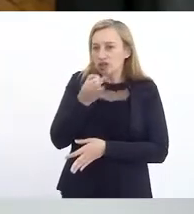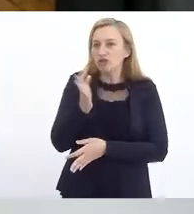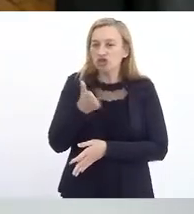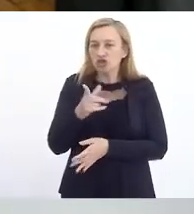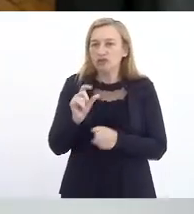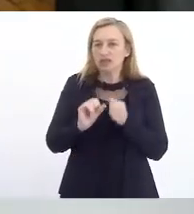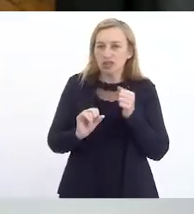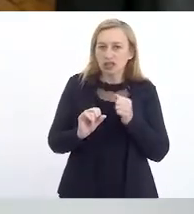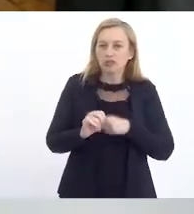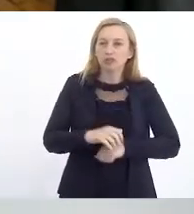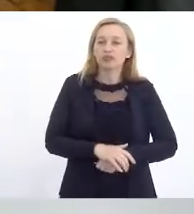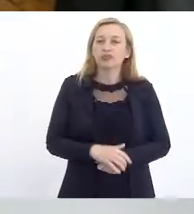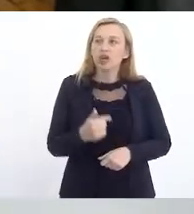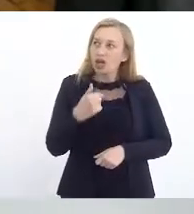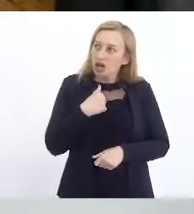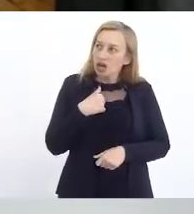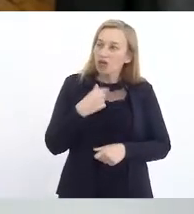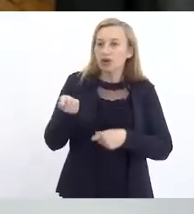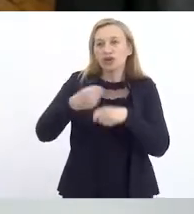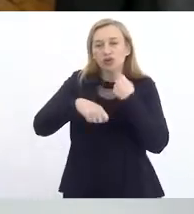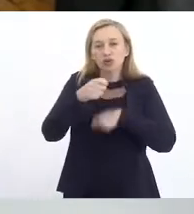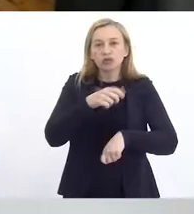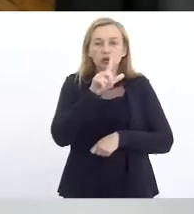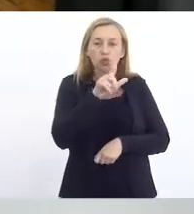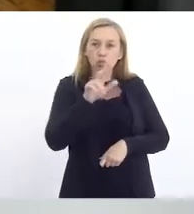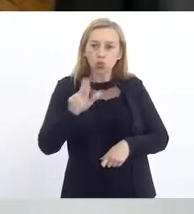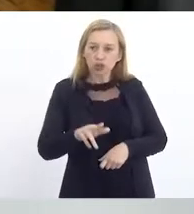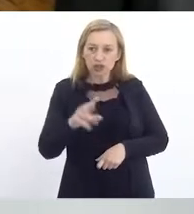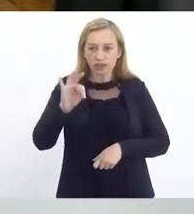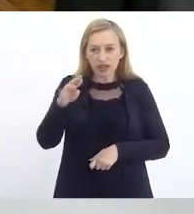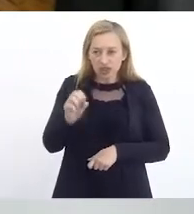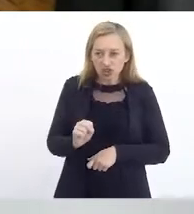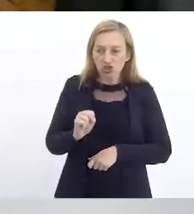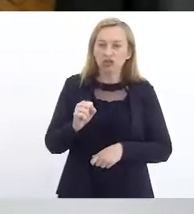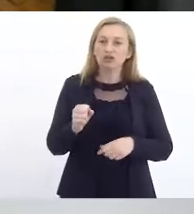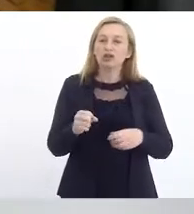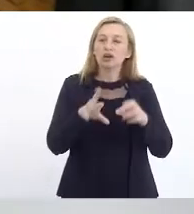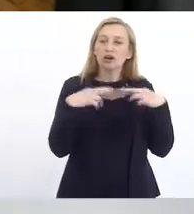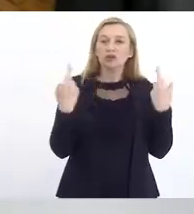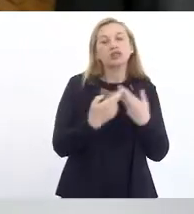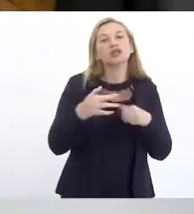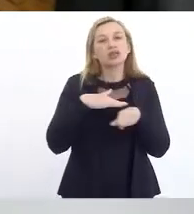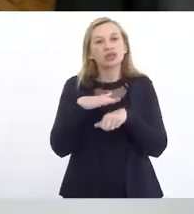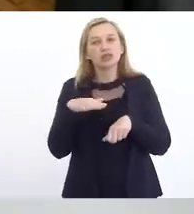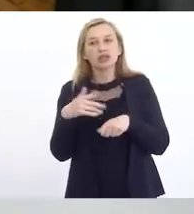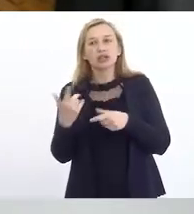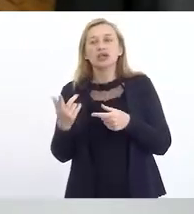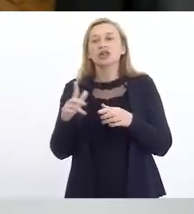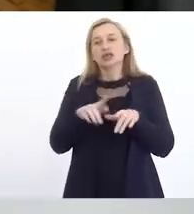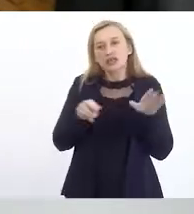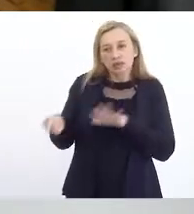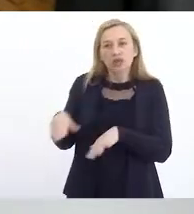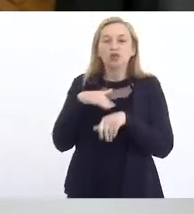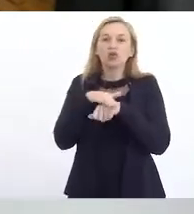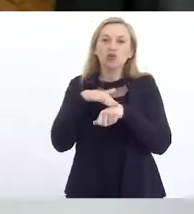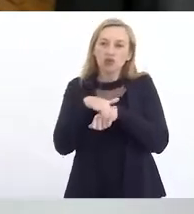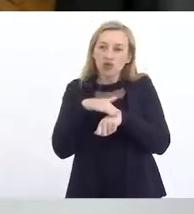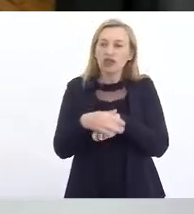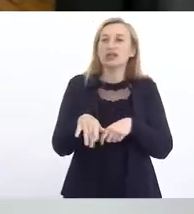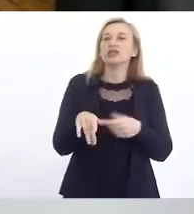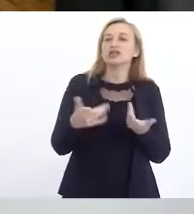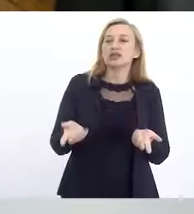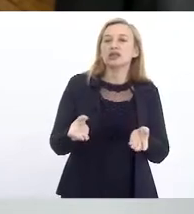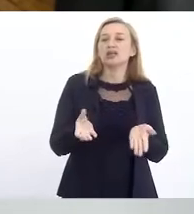fez, eu e o economista Luiz Martins. A gente teve uma reunião essa semana, fizemos umas conversas também na assessoria fiscal. O